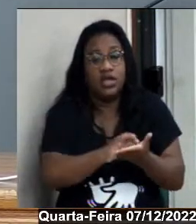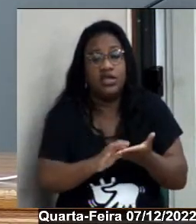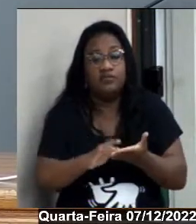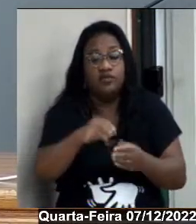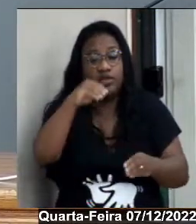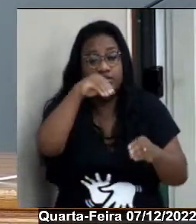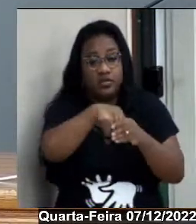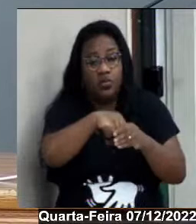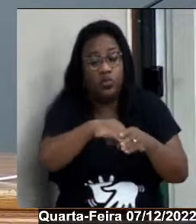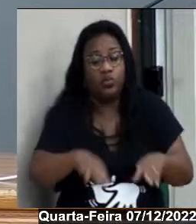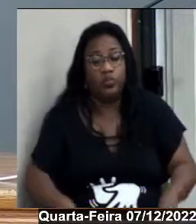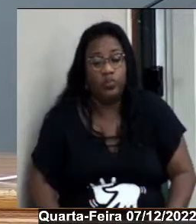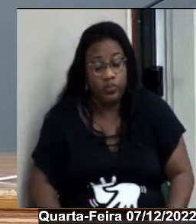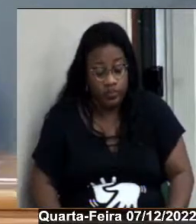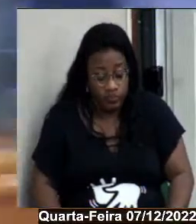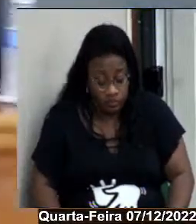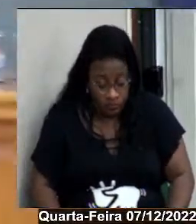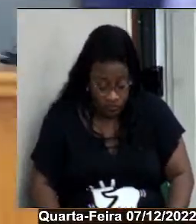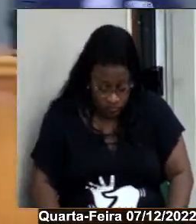em votação.